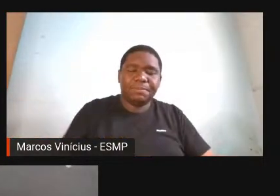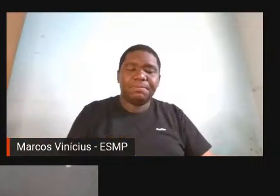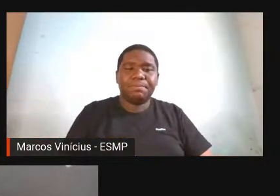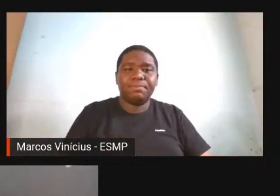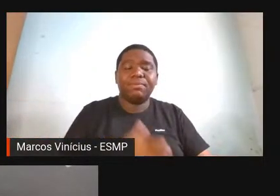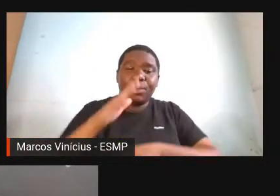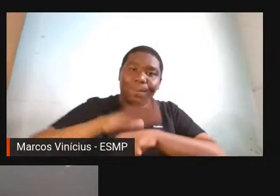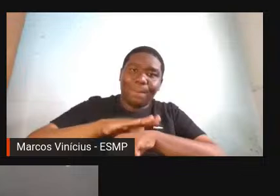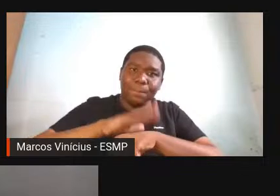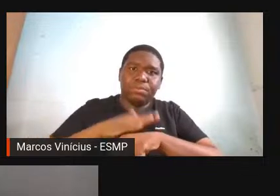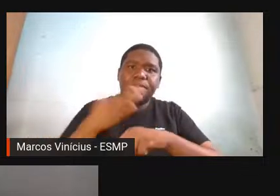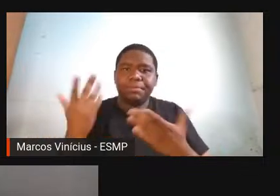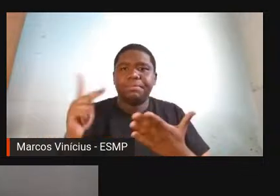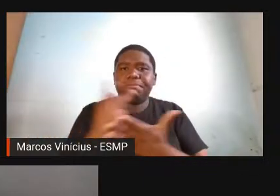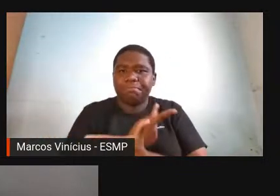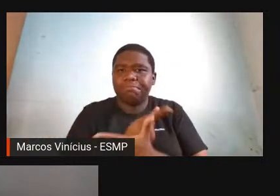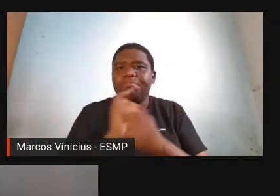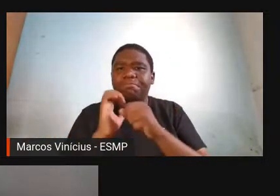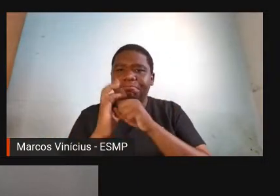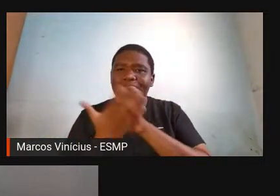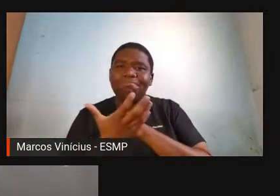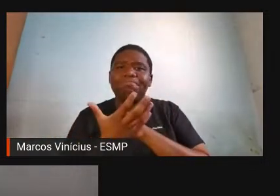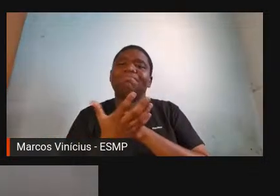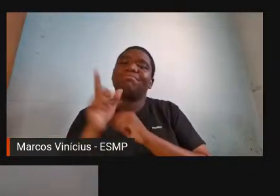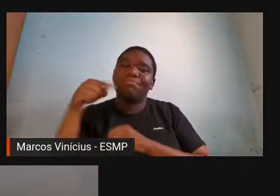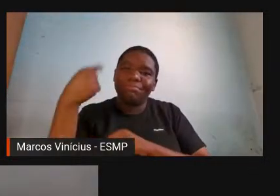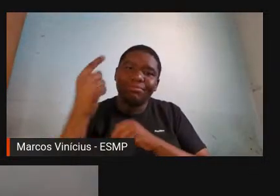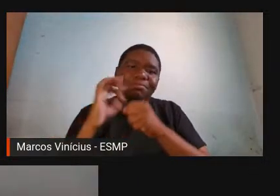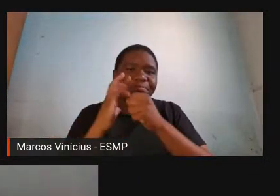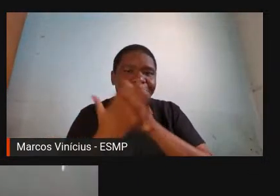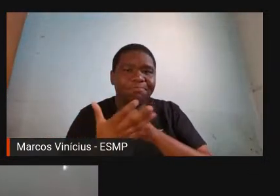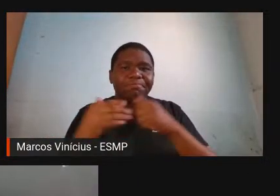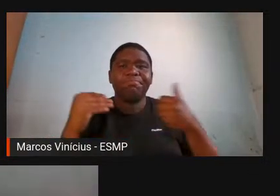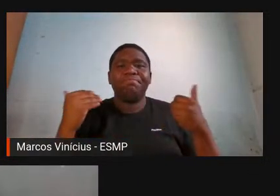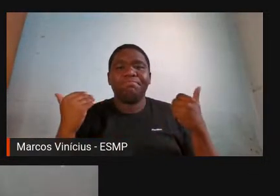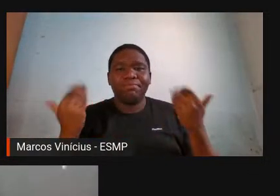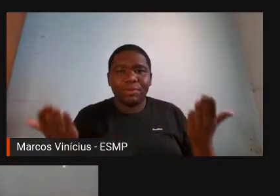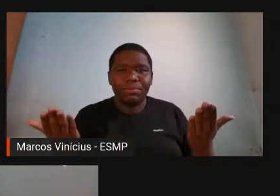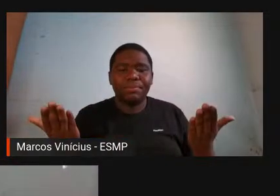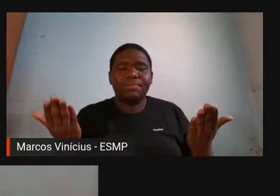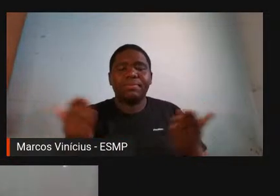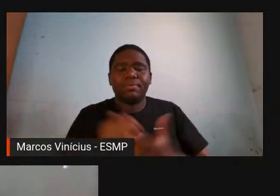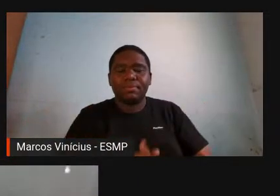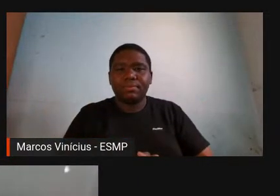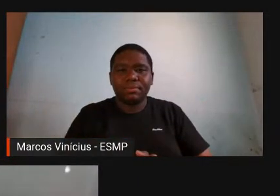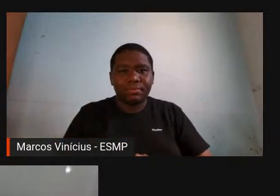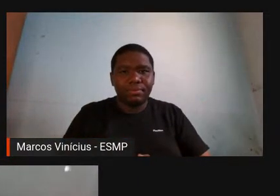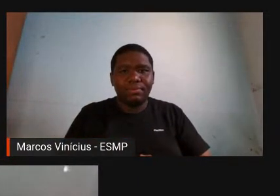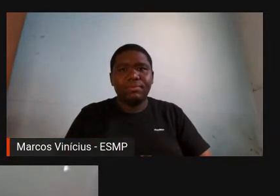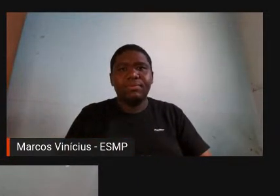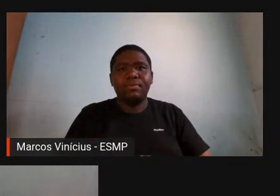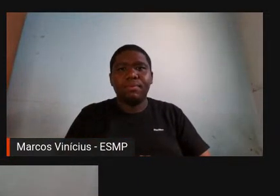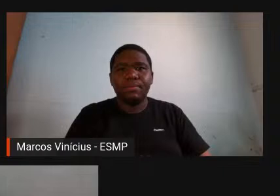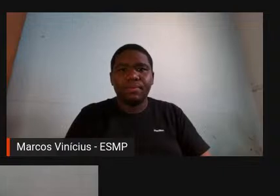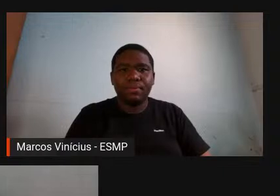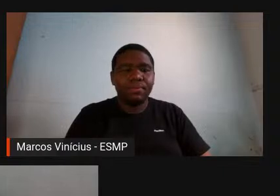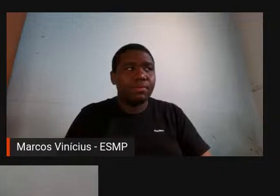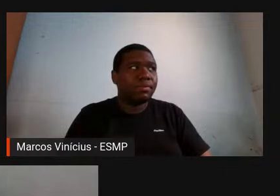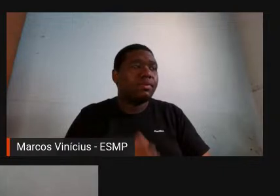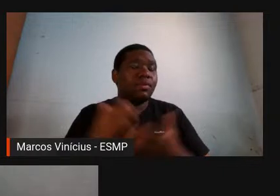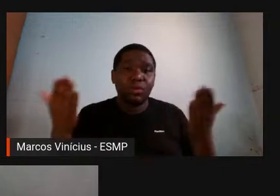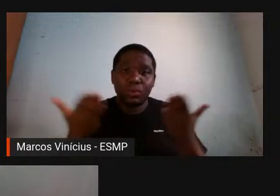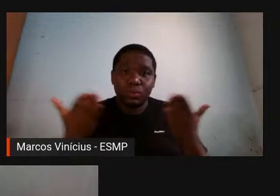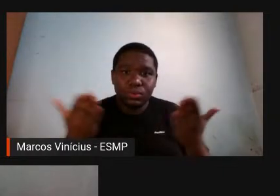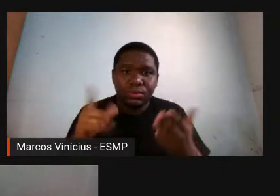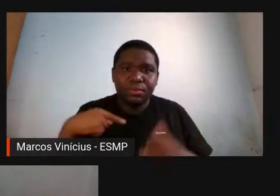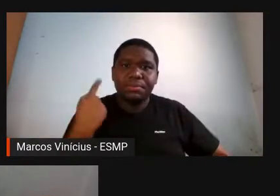de pandemia, pós-pandemia. Portanto, mais do que nunca, temos